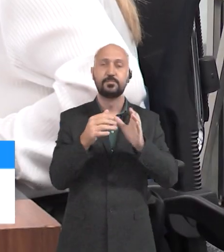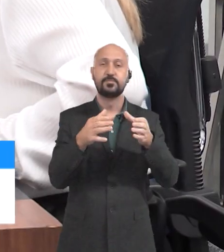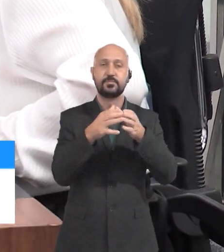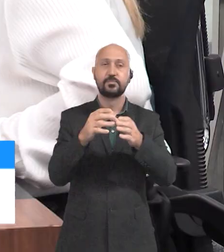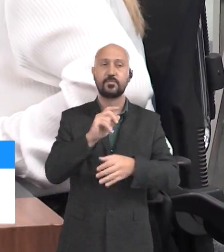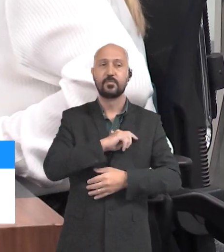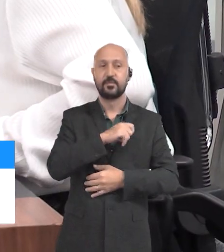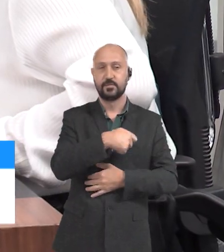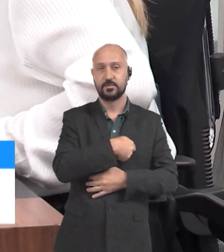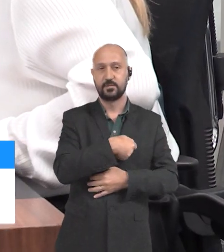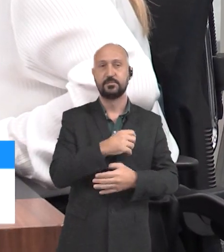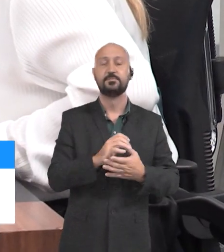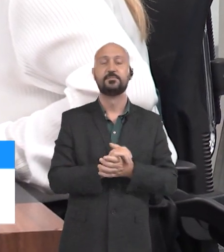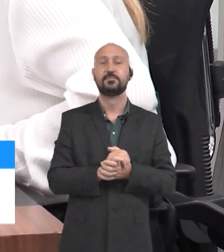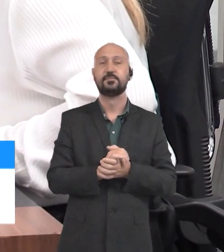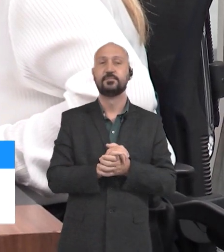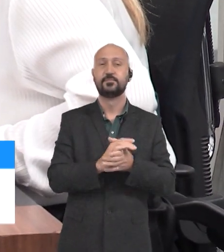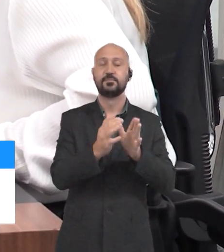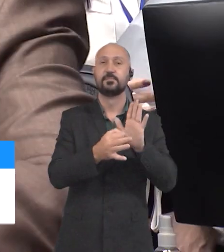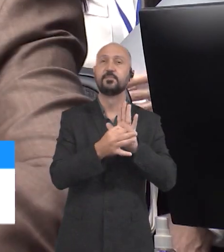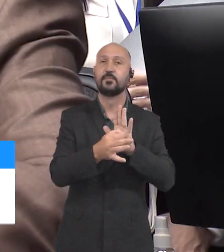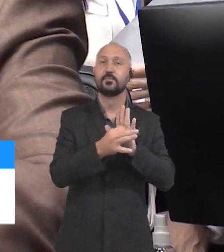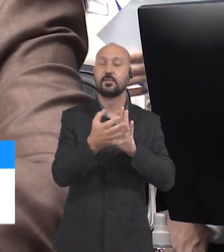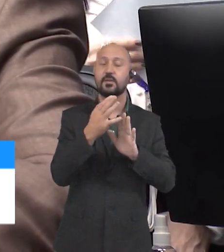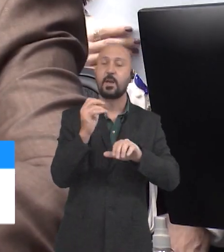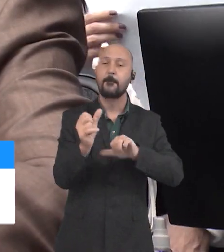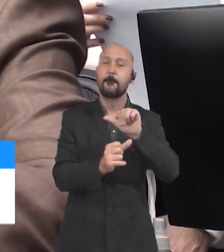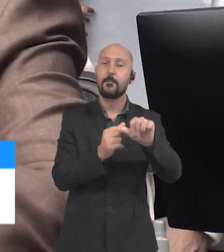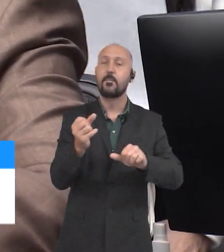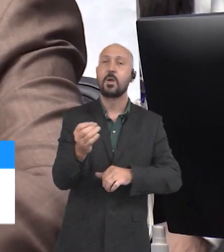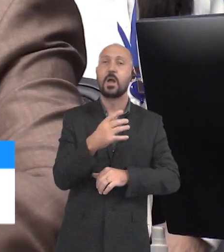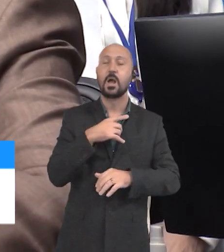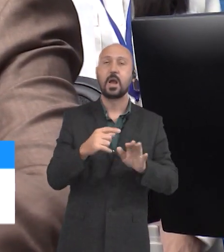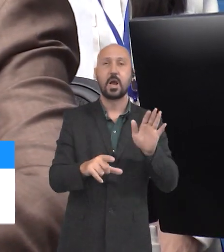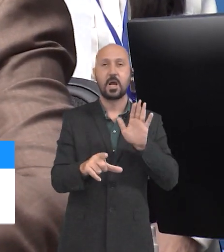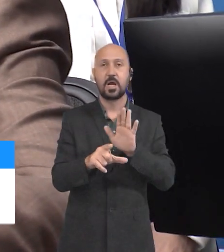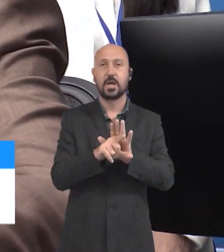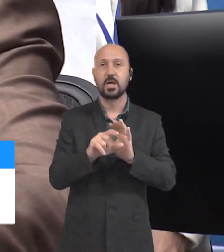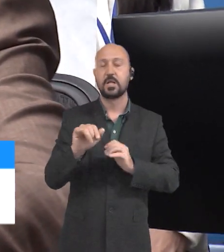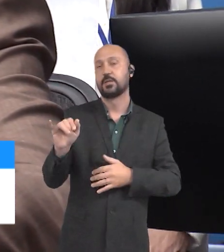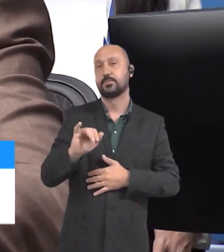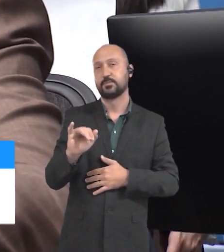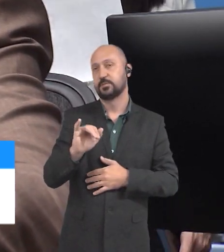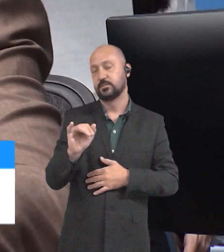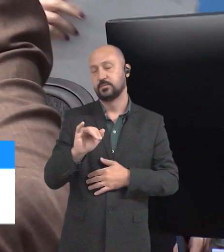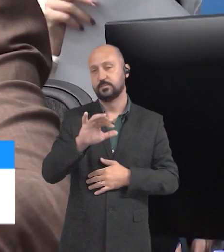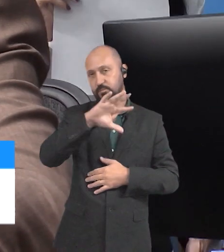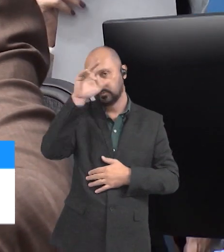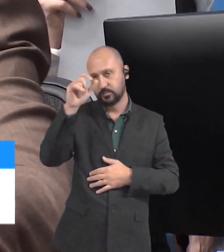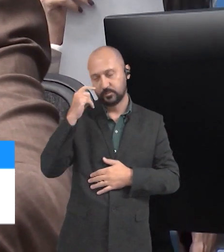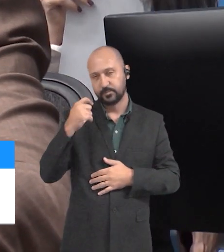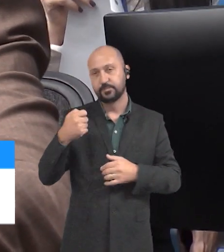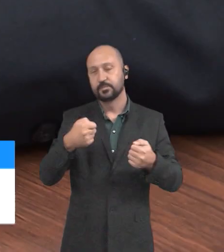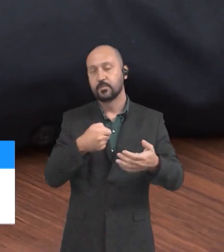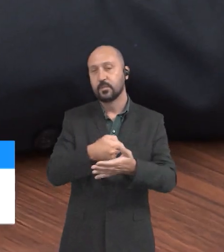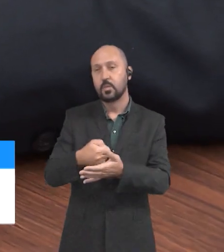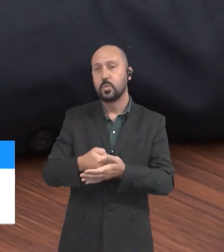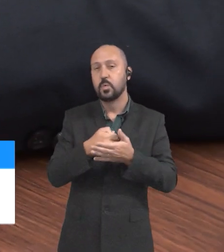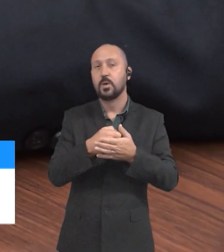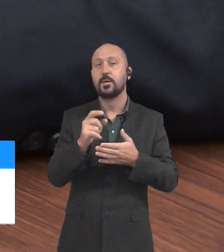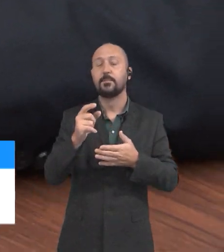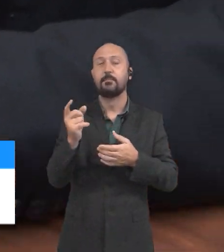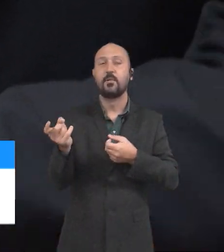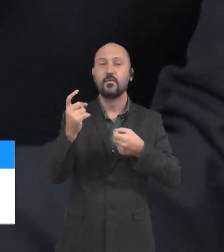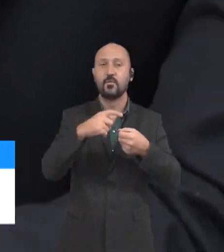um pacote de projetos na área fiscal do Executivo. As propostas buscam modernizar a legislação tributária de Mato Grosso do Sul,